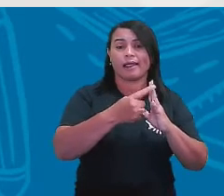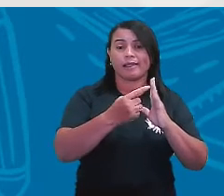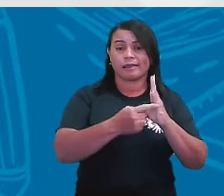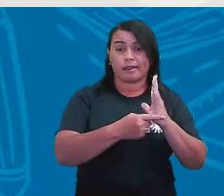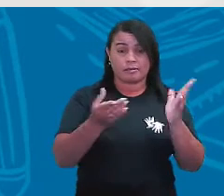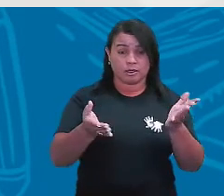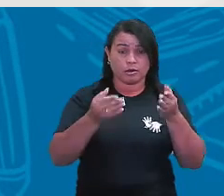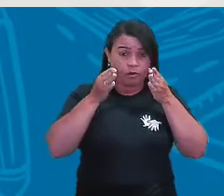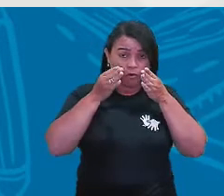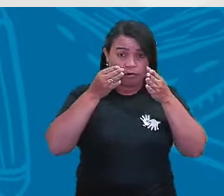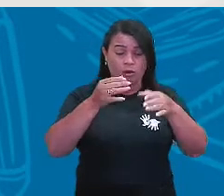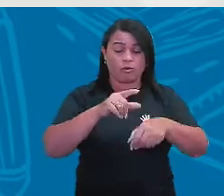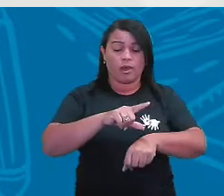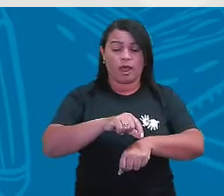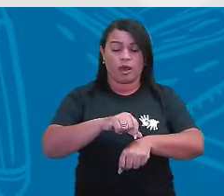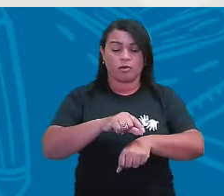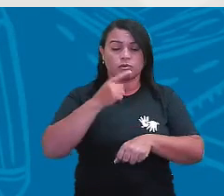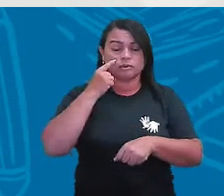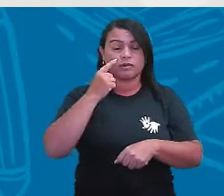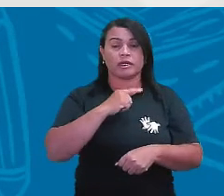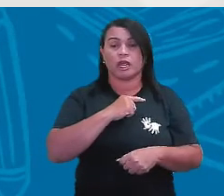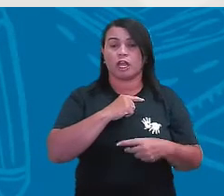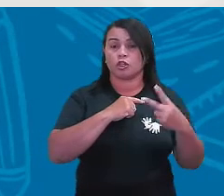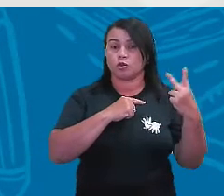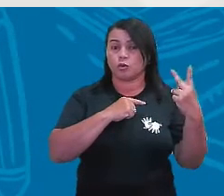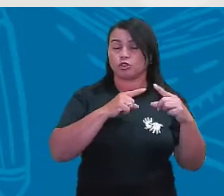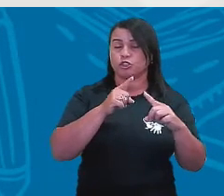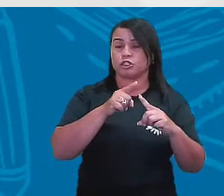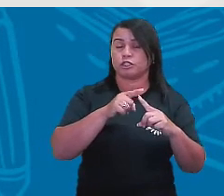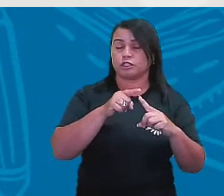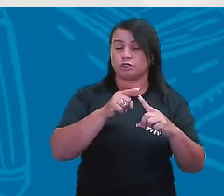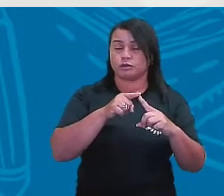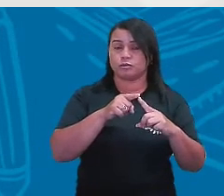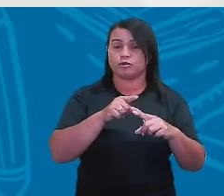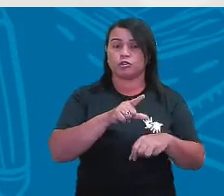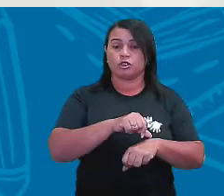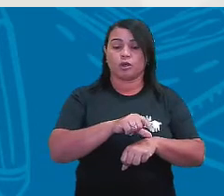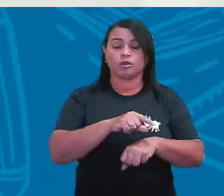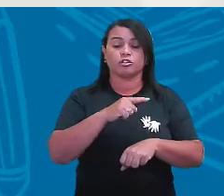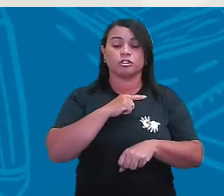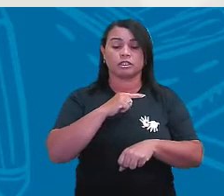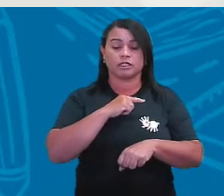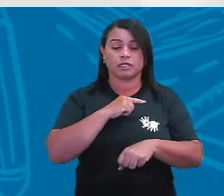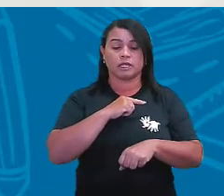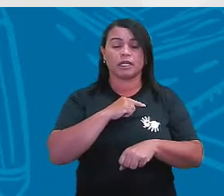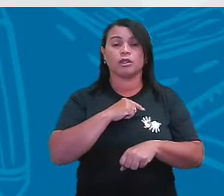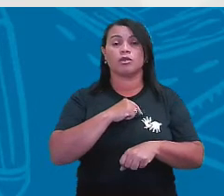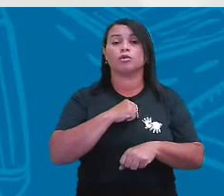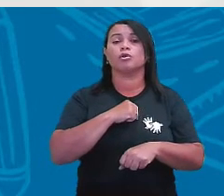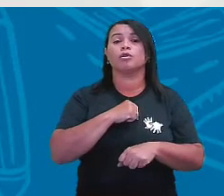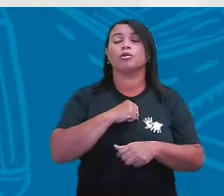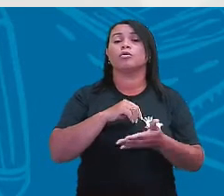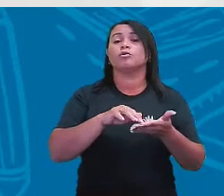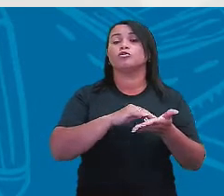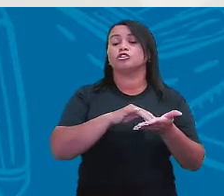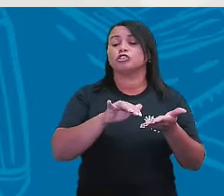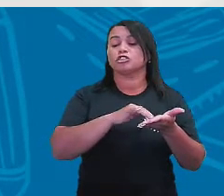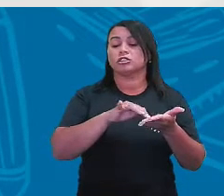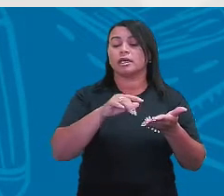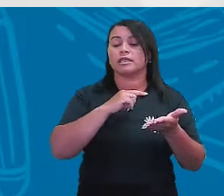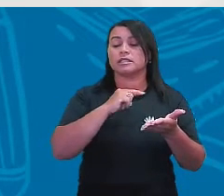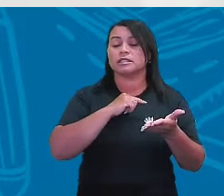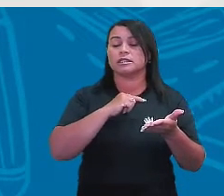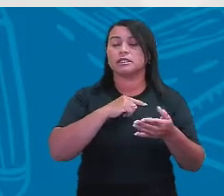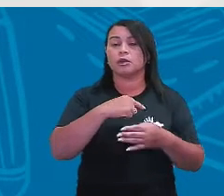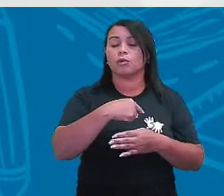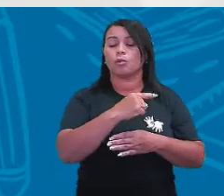no relógio agora. Eu tenho 2 tipos de relógio. Os relógios que são digitais e os relógios que são analógicos.